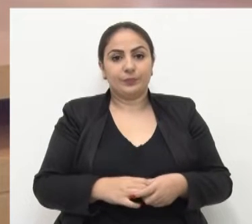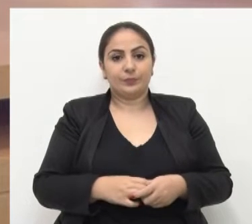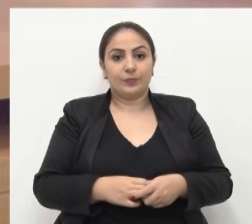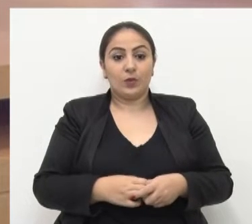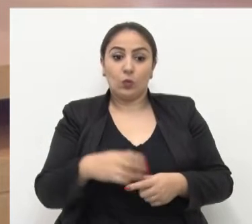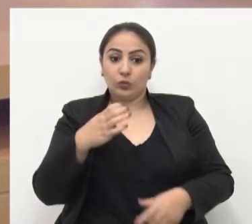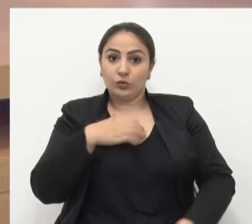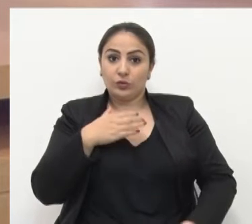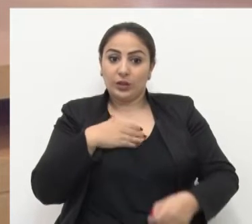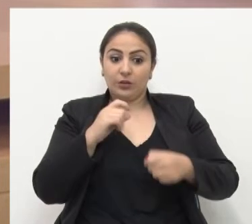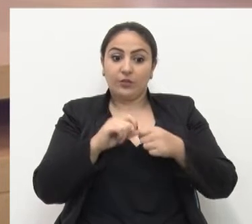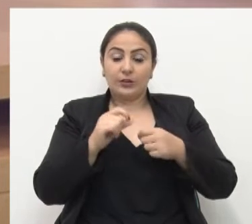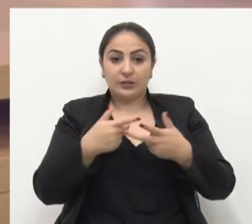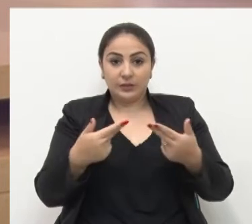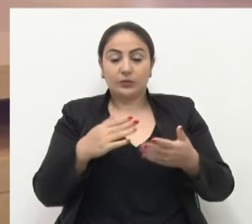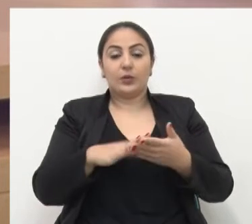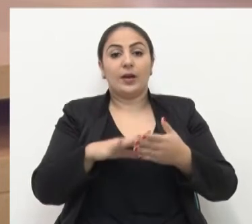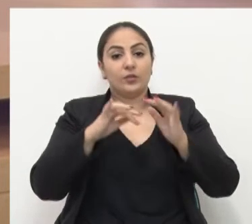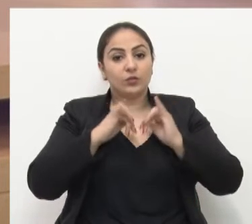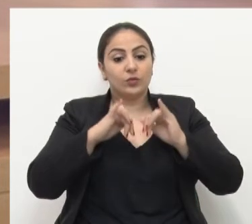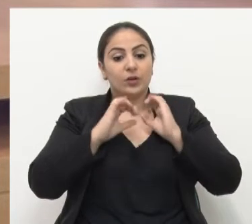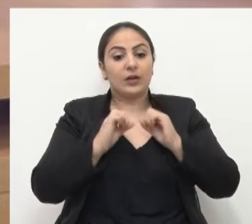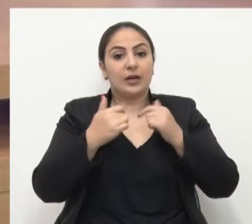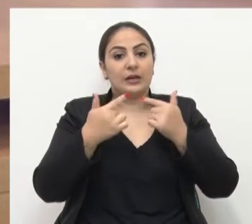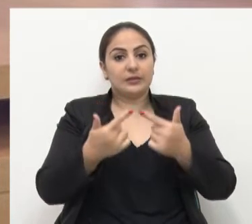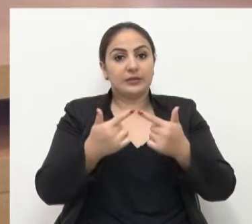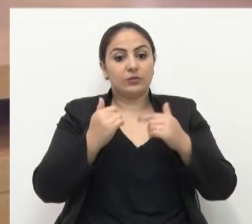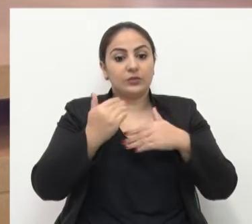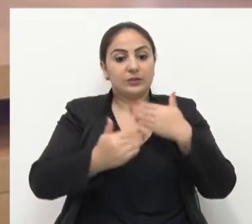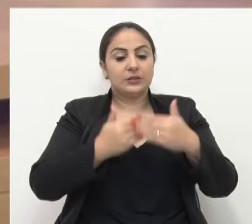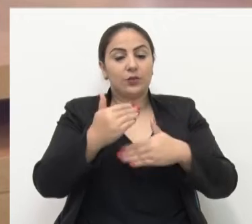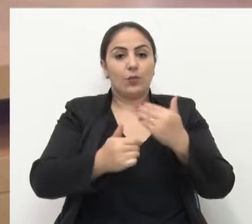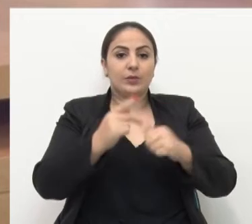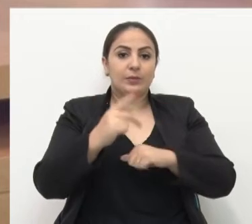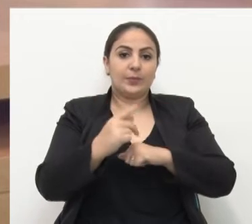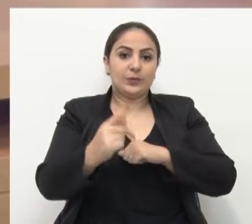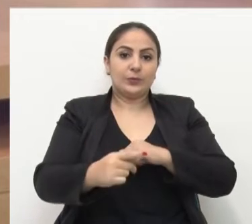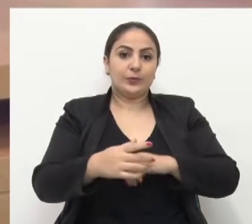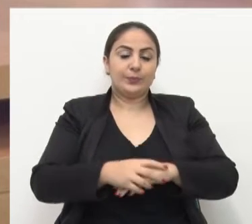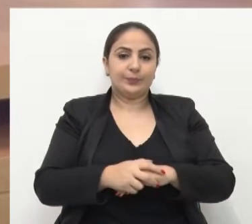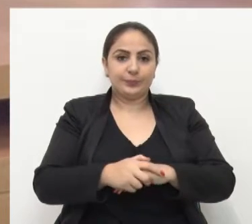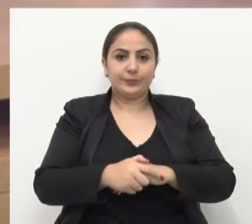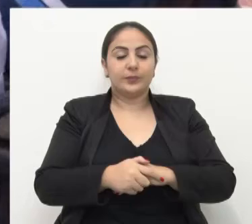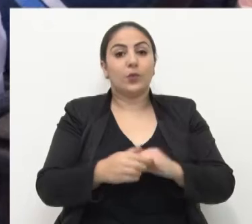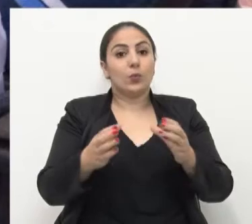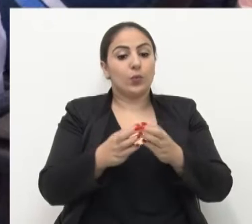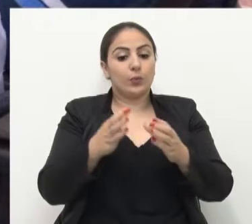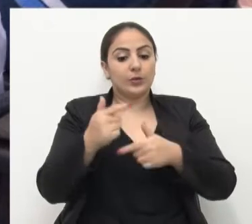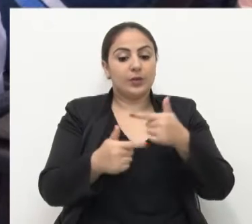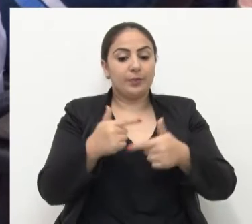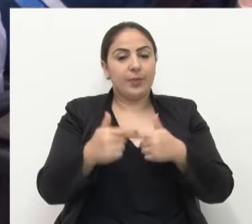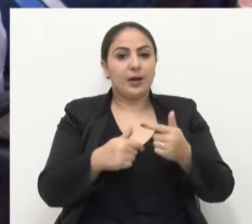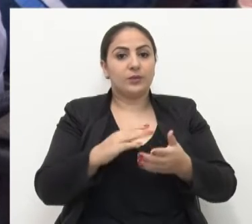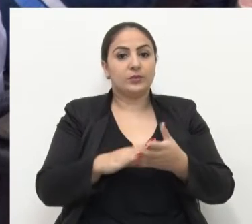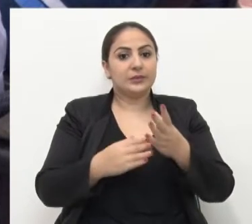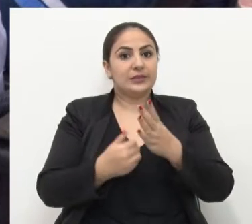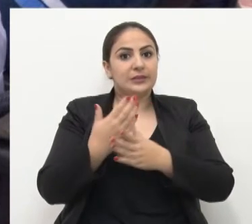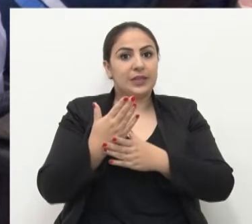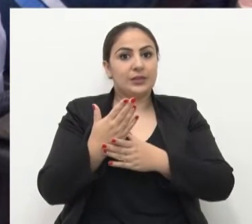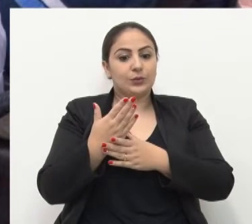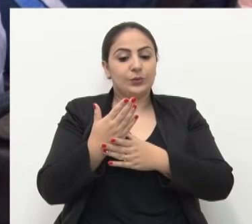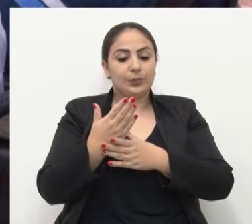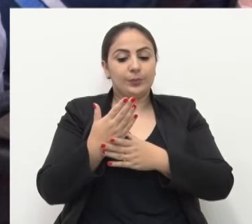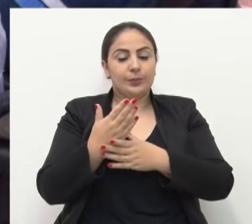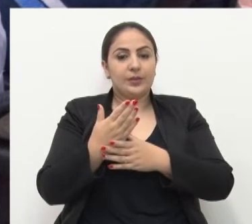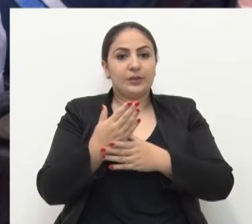e uma forma de fazer isso é divulgando as ações que já são desenvolvidas em passo fundo o grupo de trabalho foi criado